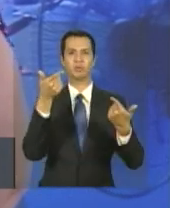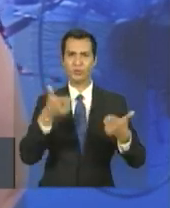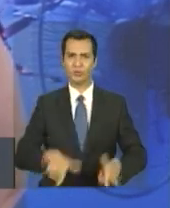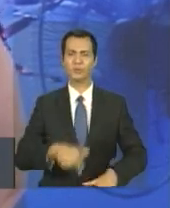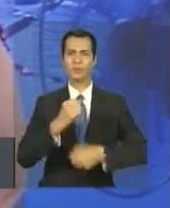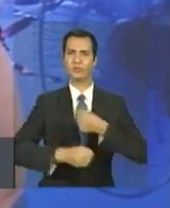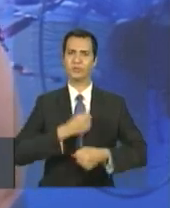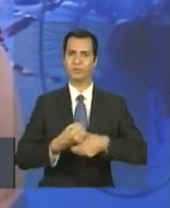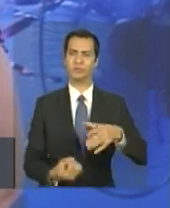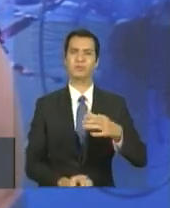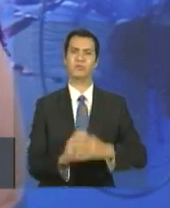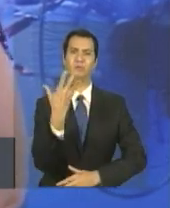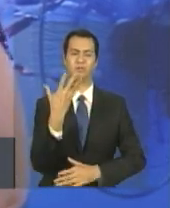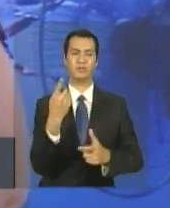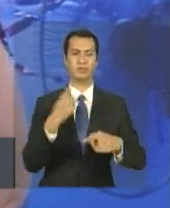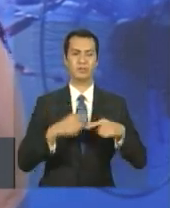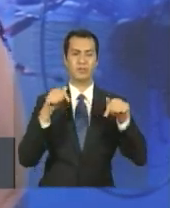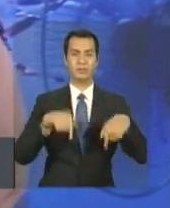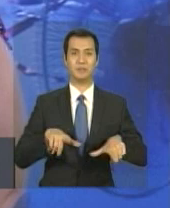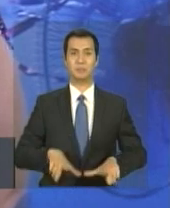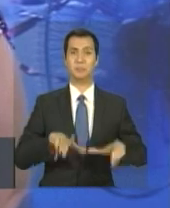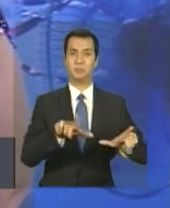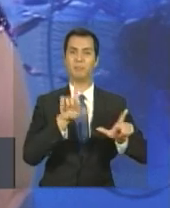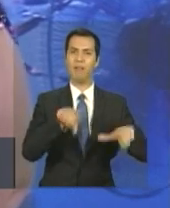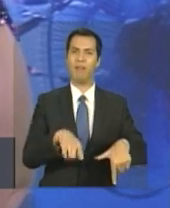instrumento de incentivo à ciência.